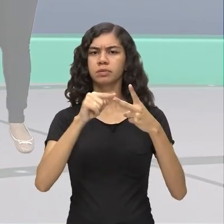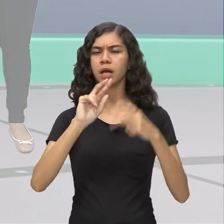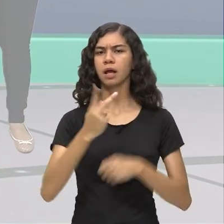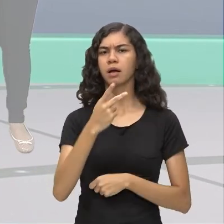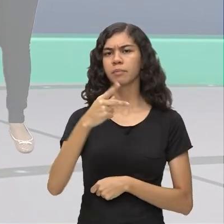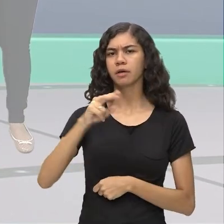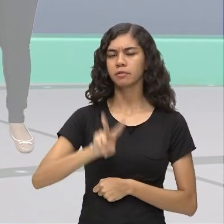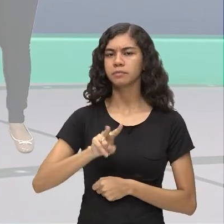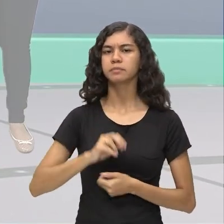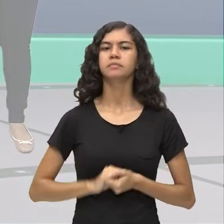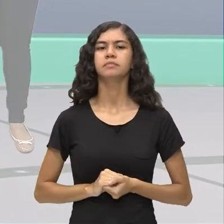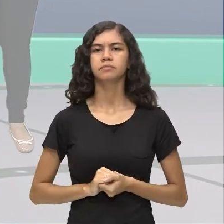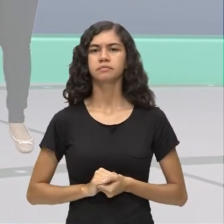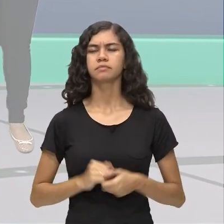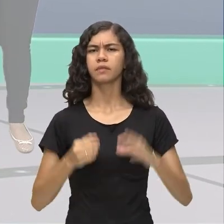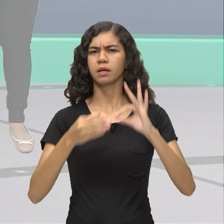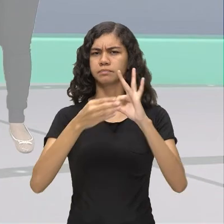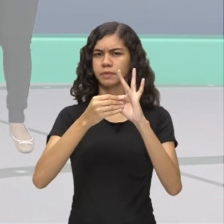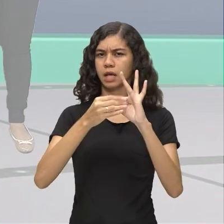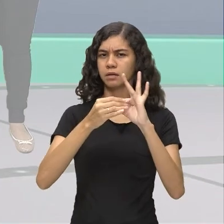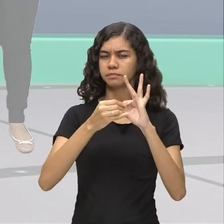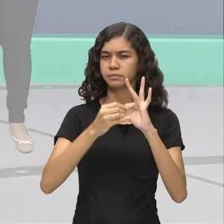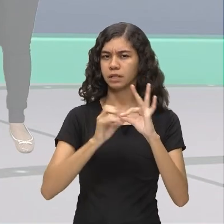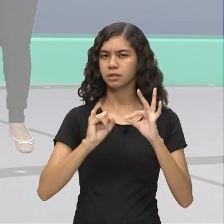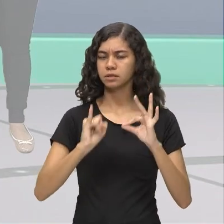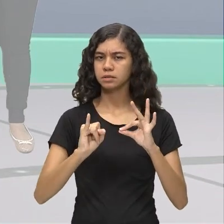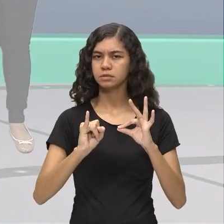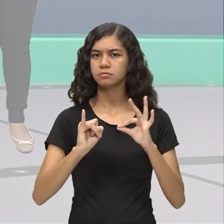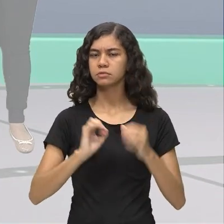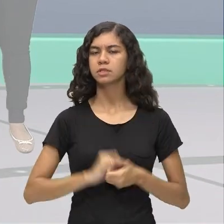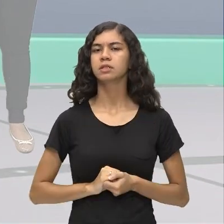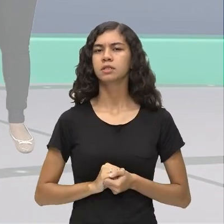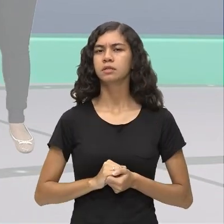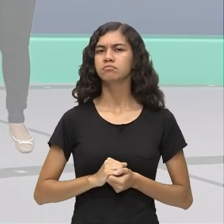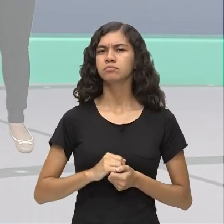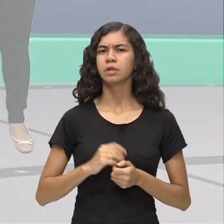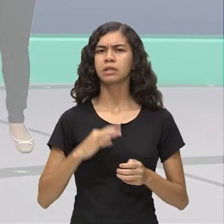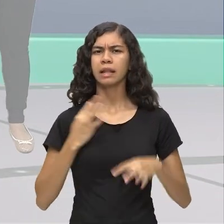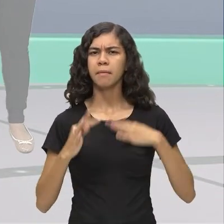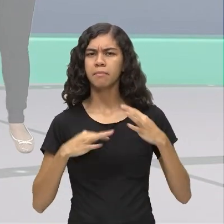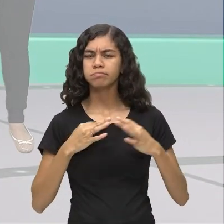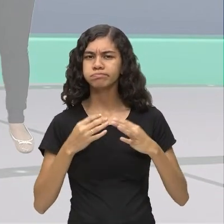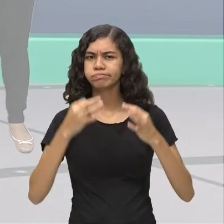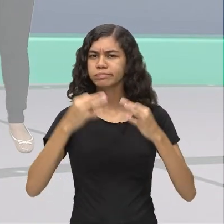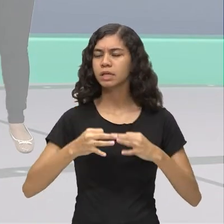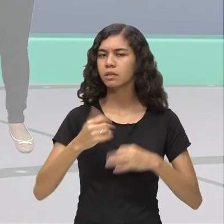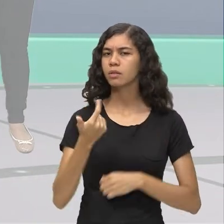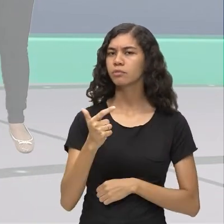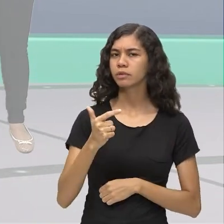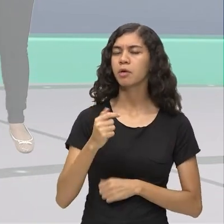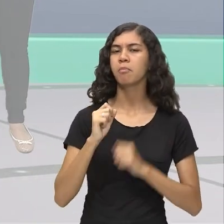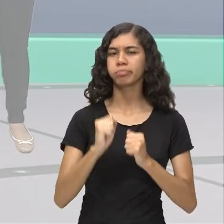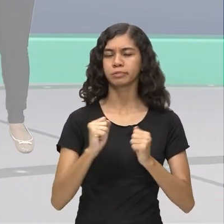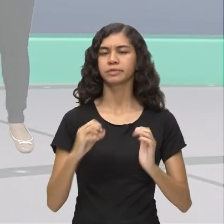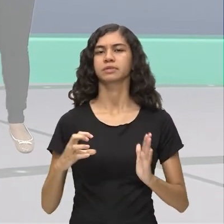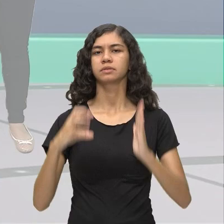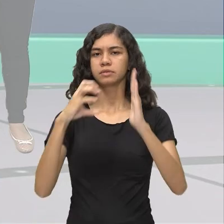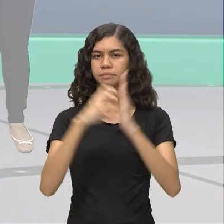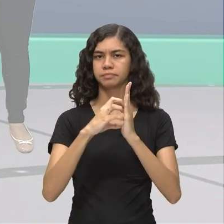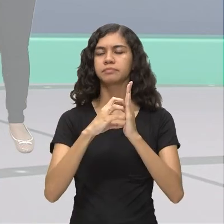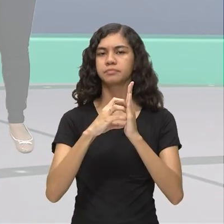HIV, ele vai, caso a pessoa não tenha o tratamento adequado, ela vai desenvolver a AIDS, que é a síndrome